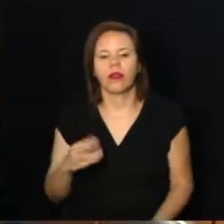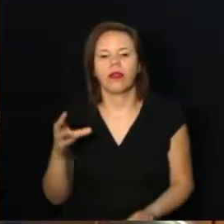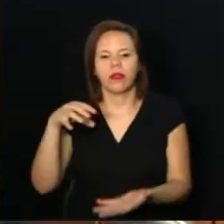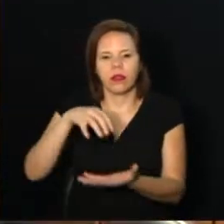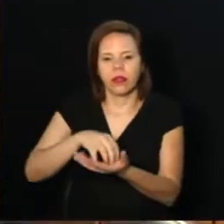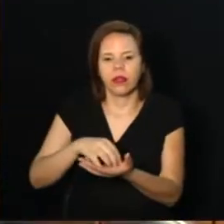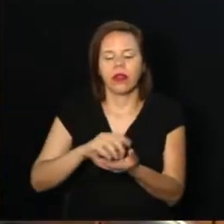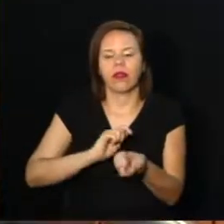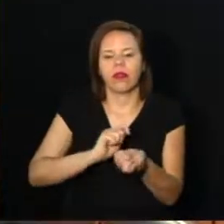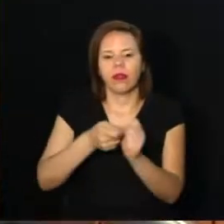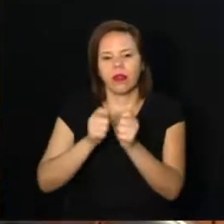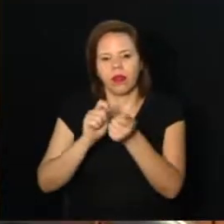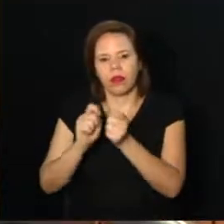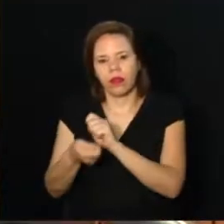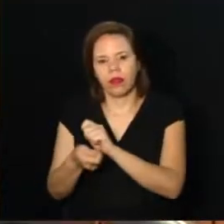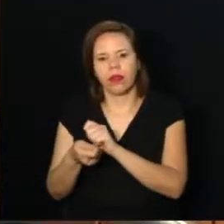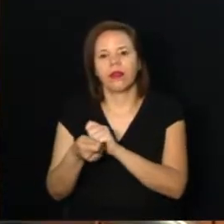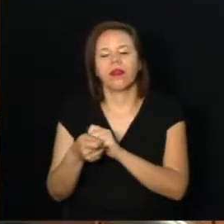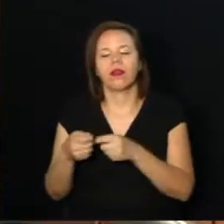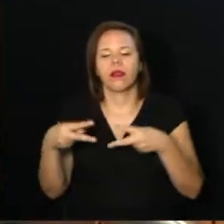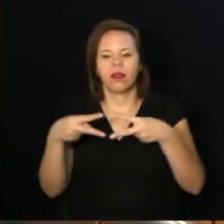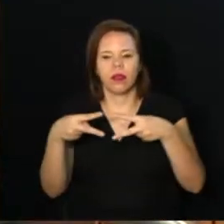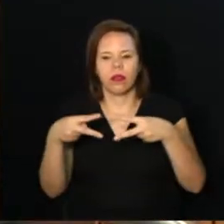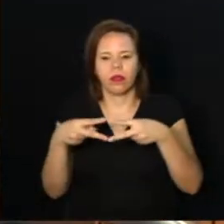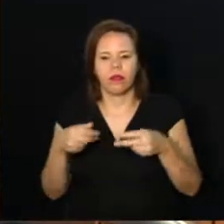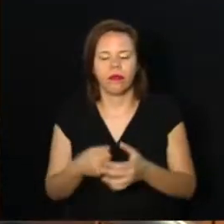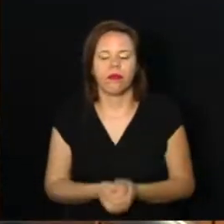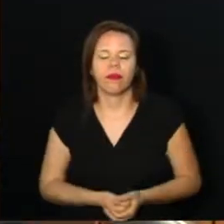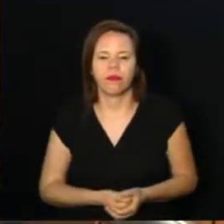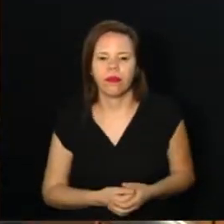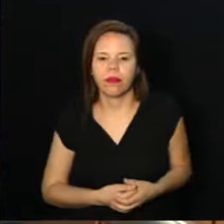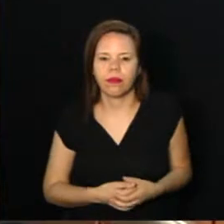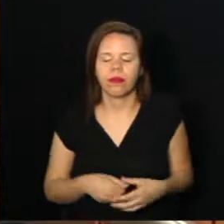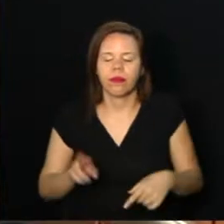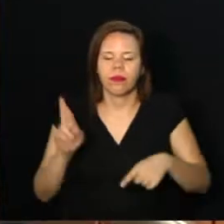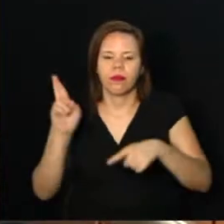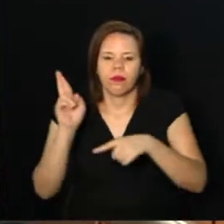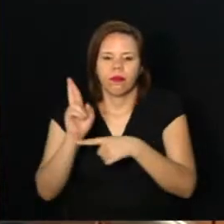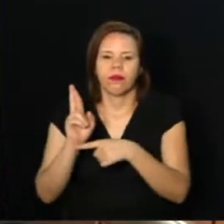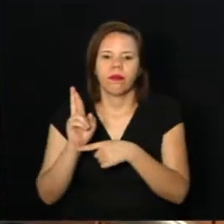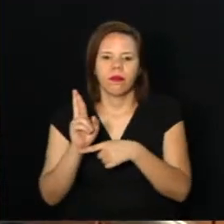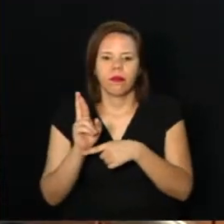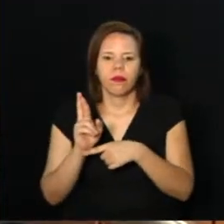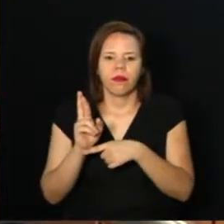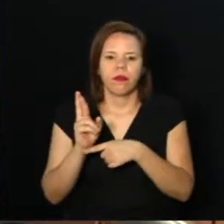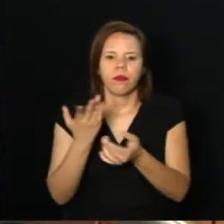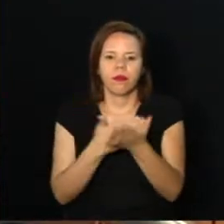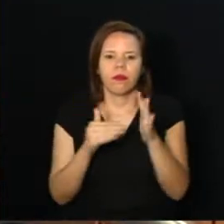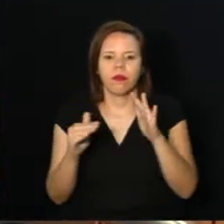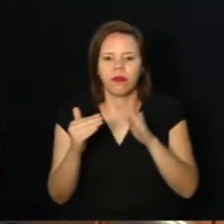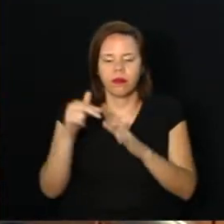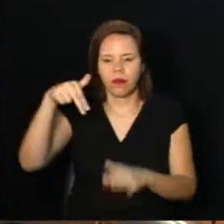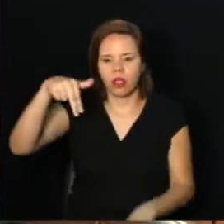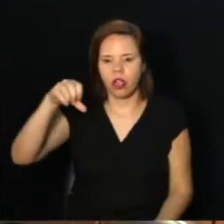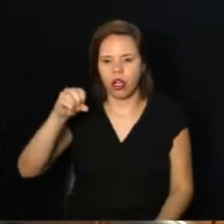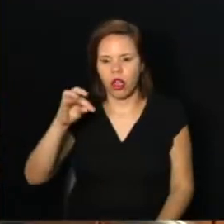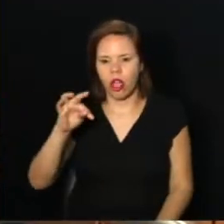e Reabilitação de Paulínia. E representantes do Colégio Notre